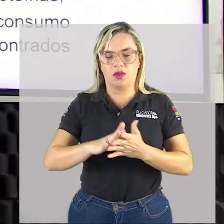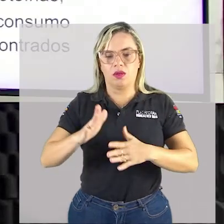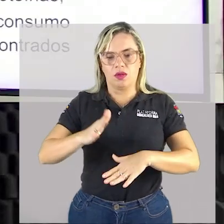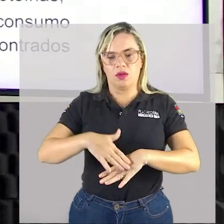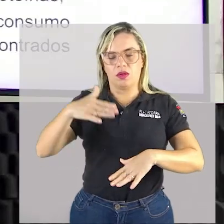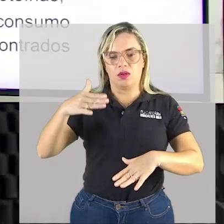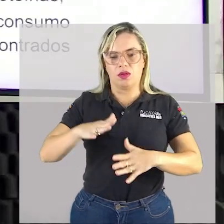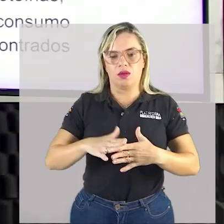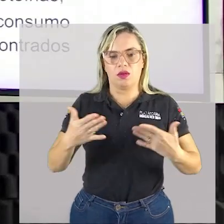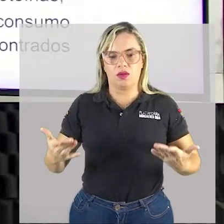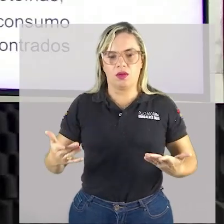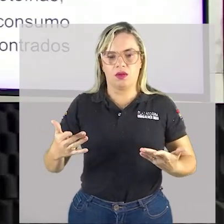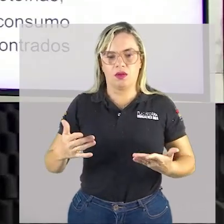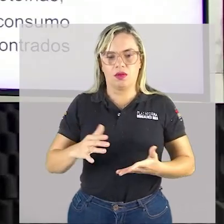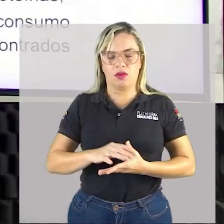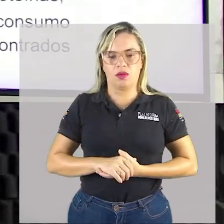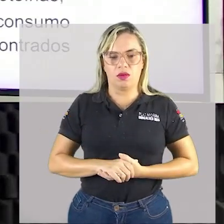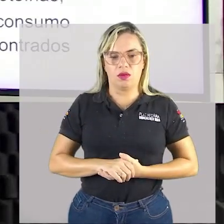mais frequente,